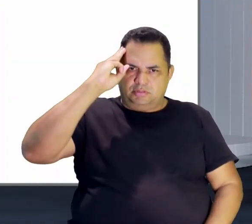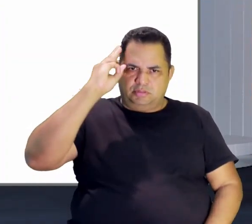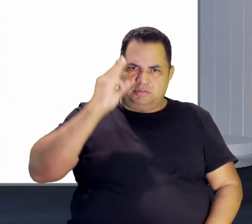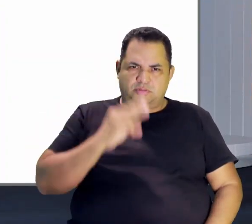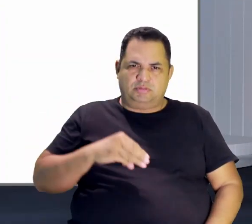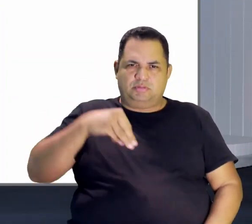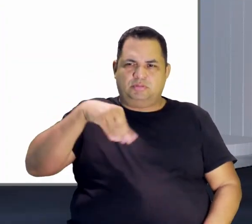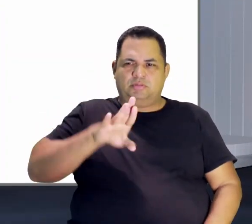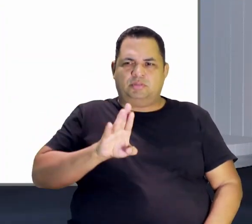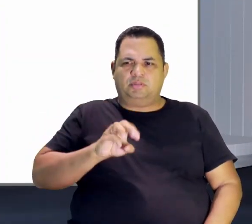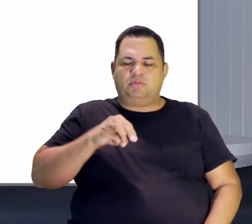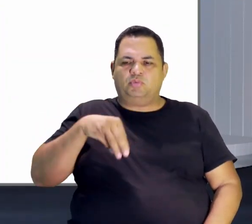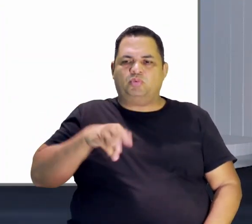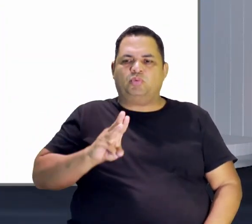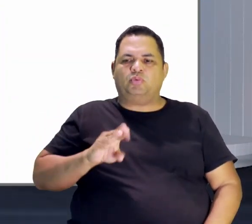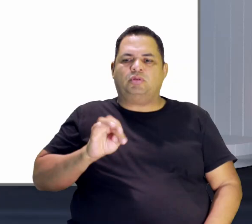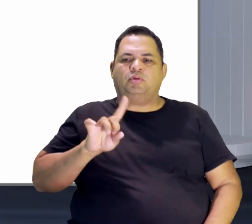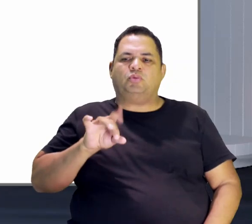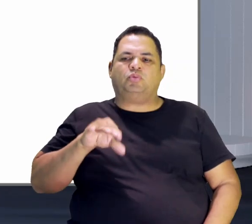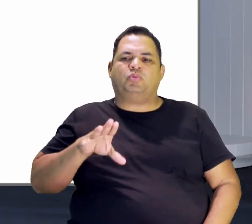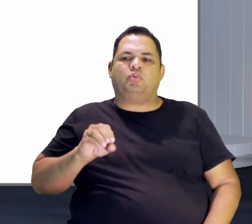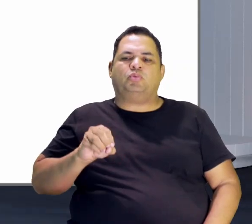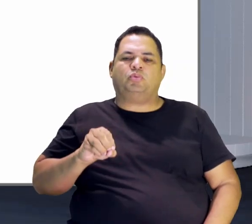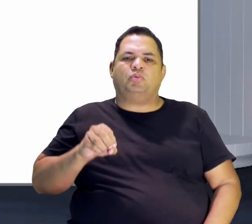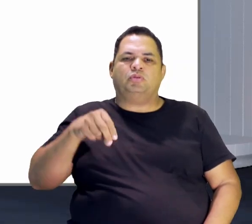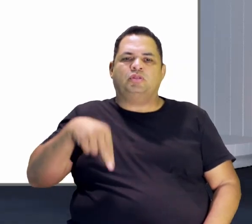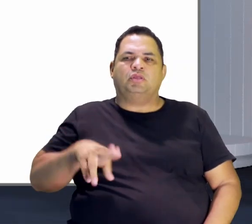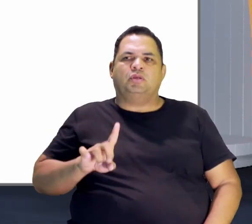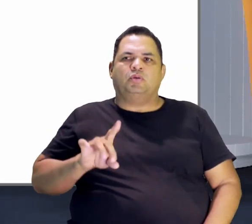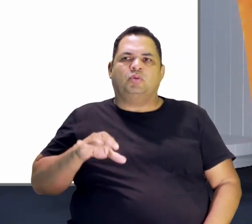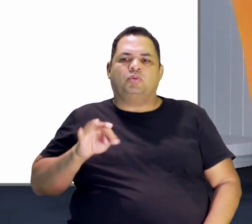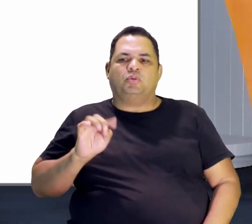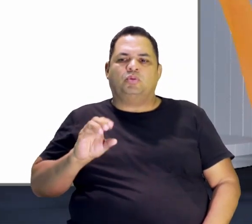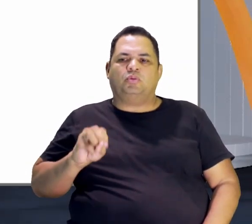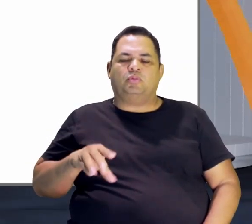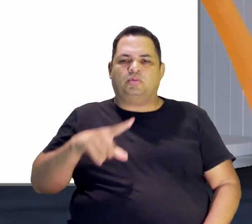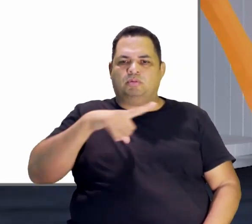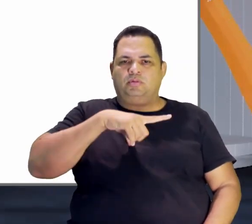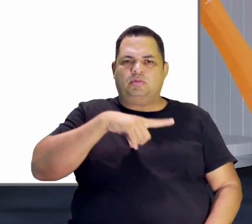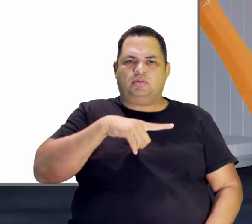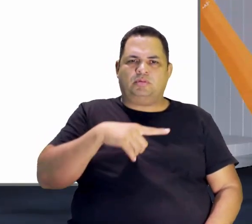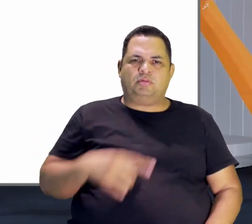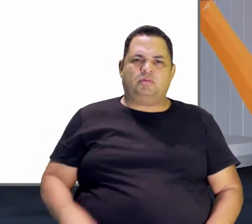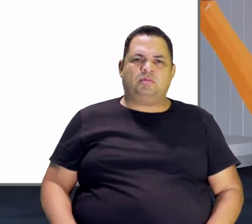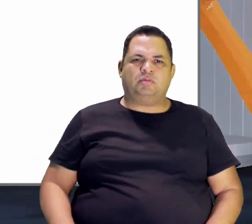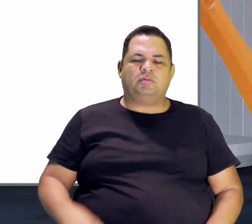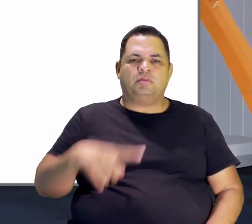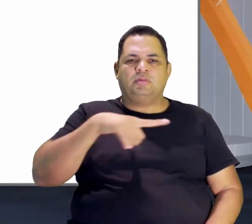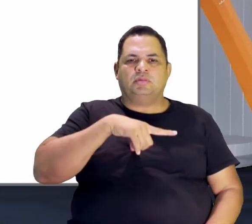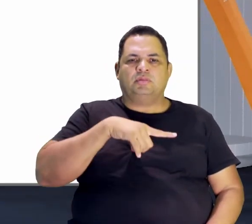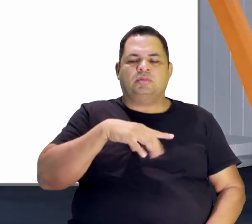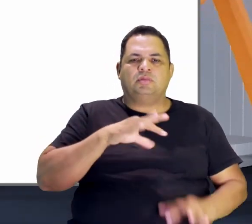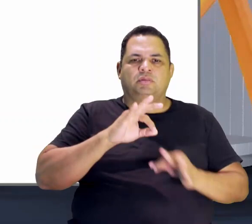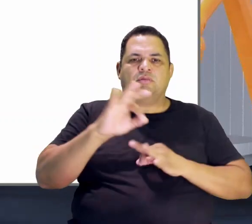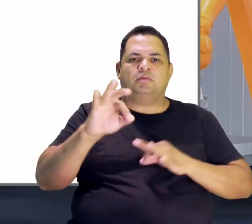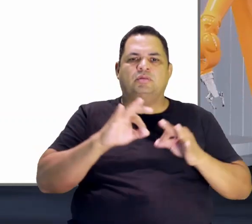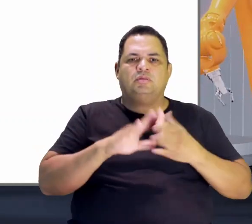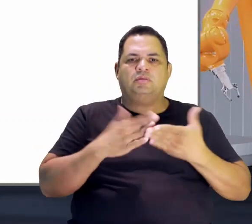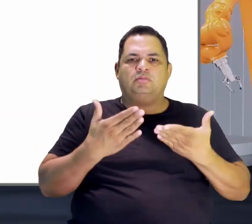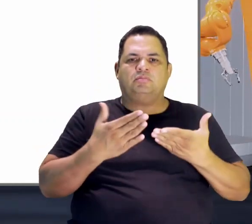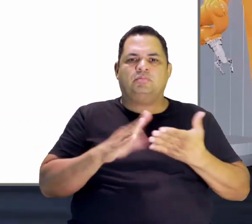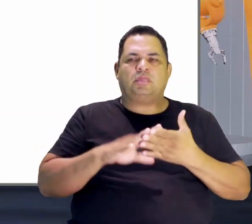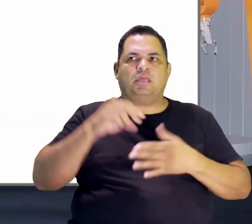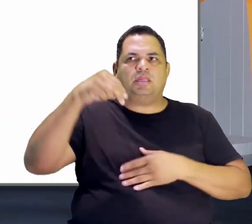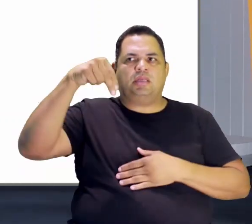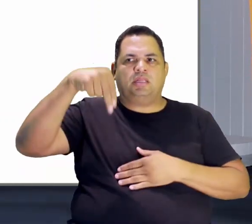1.180 newtons que ela está medindo. E aí, nós temos essa diferença com o medidor, né? Mas aí a pessoa não quer ler